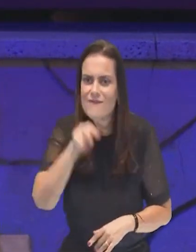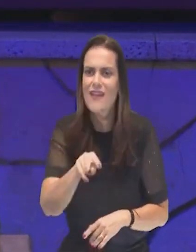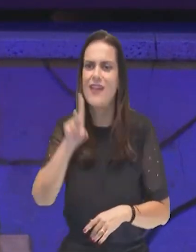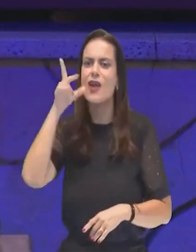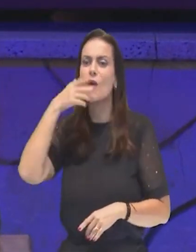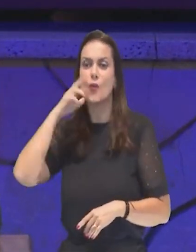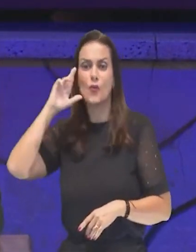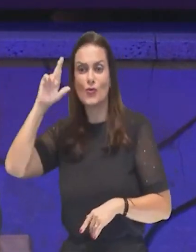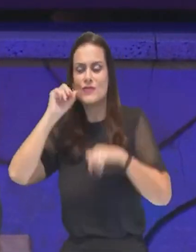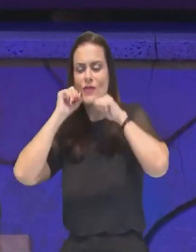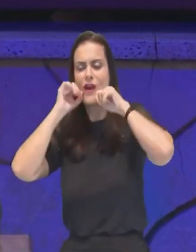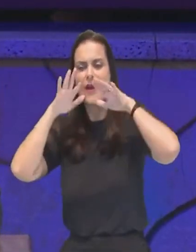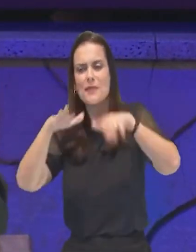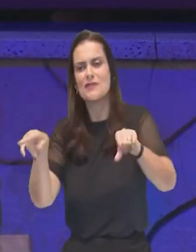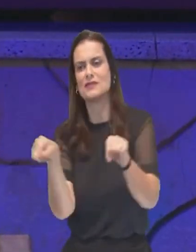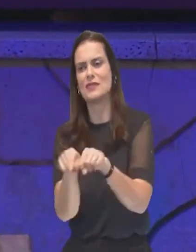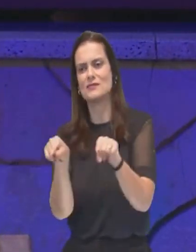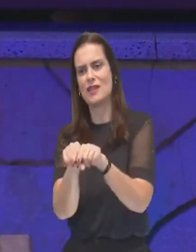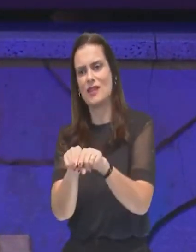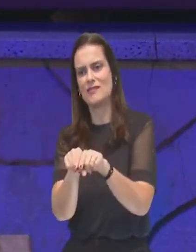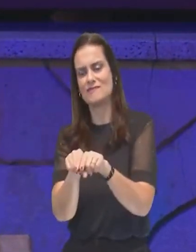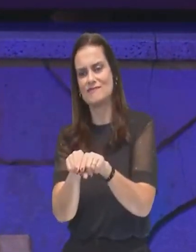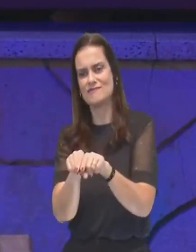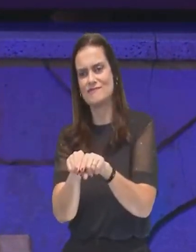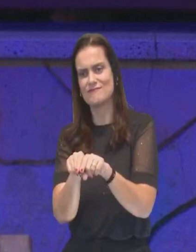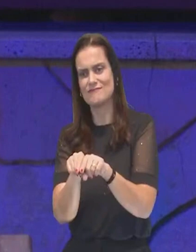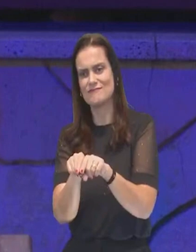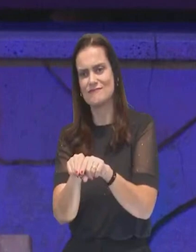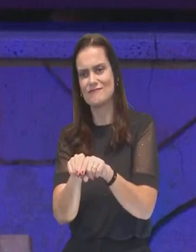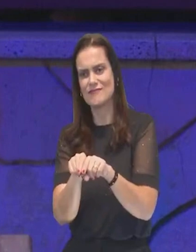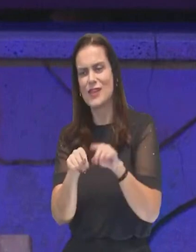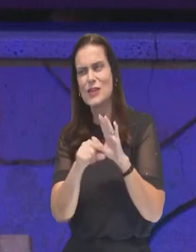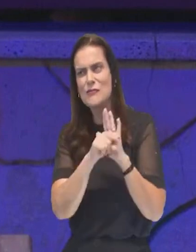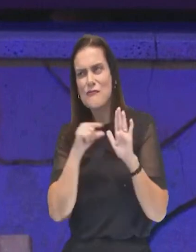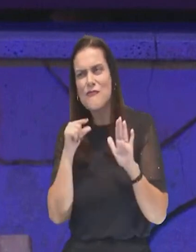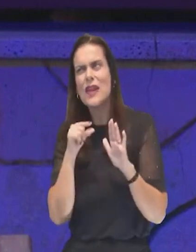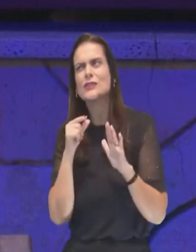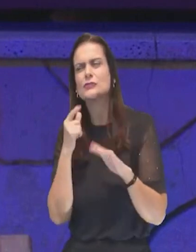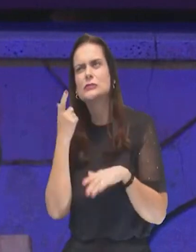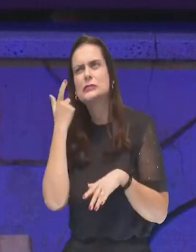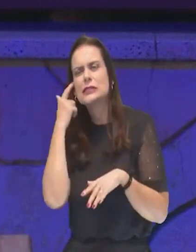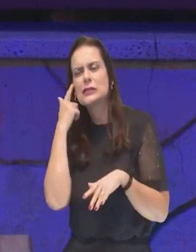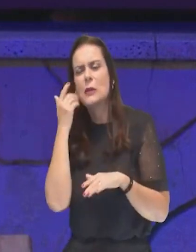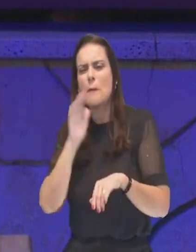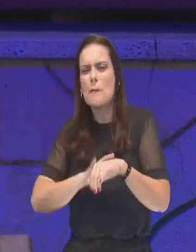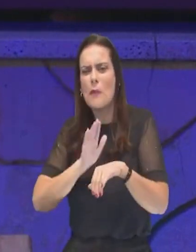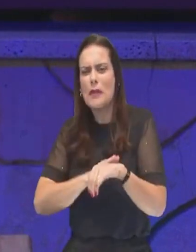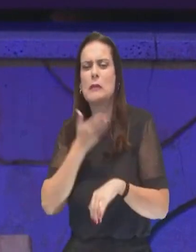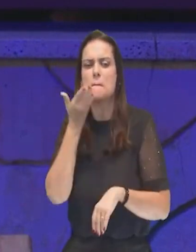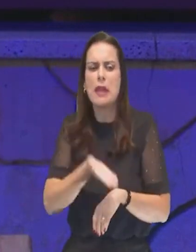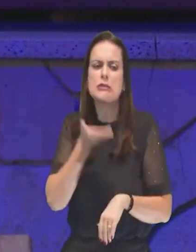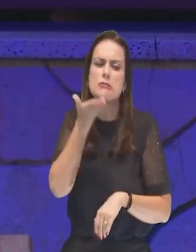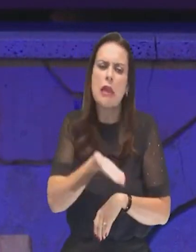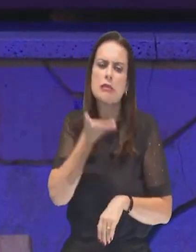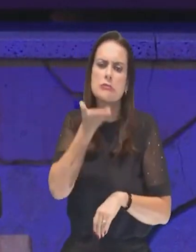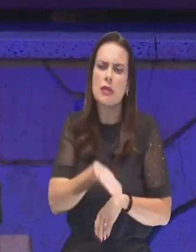disso? E esses versos, às vezes, me vêm à mente justo no momento em que estão pedindo na rua, né? Toda hora a gente